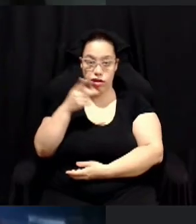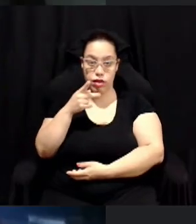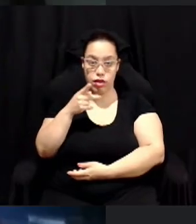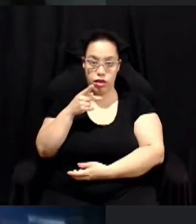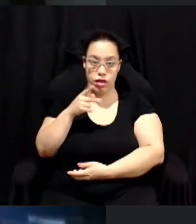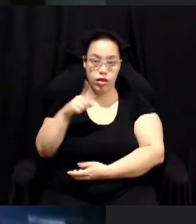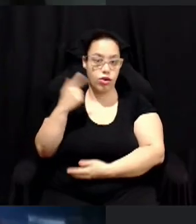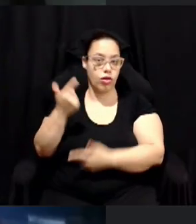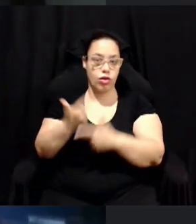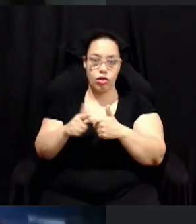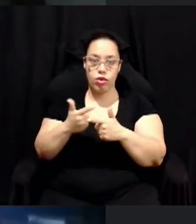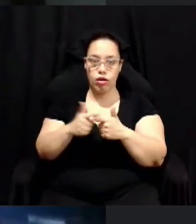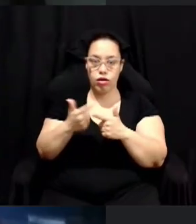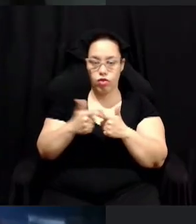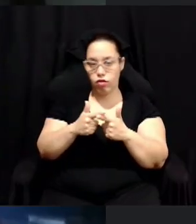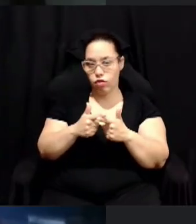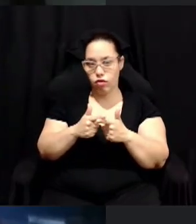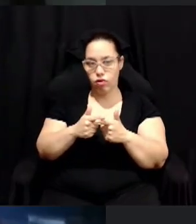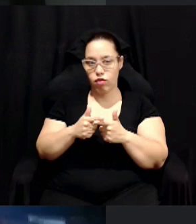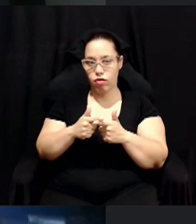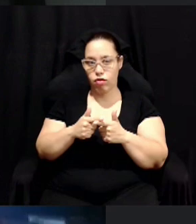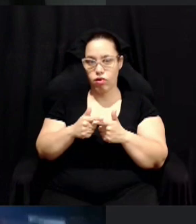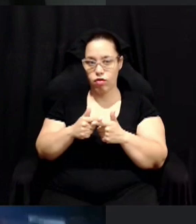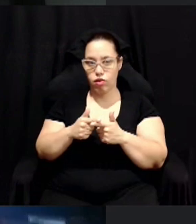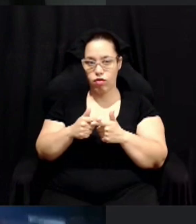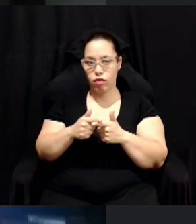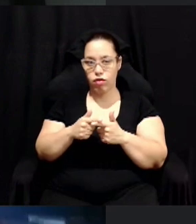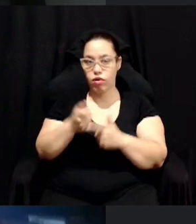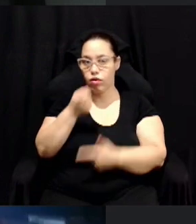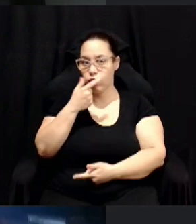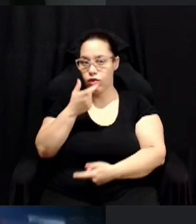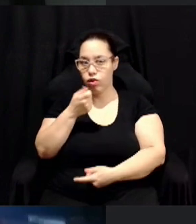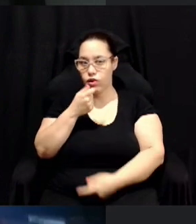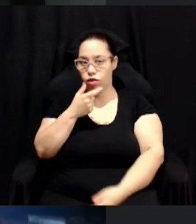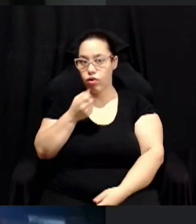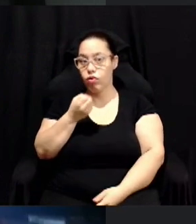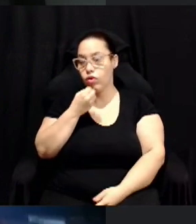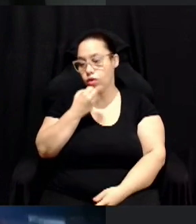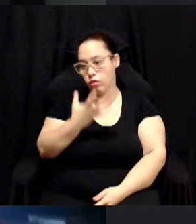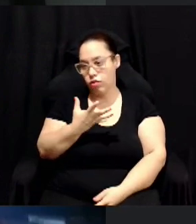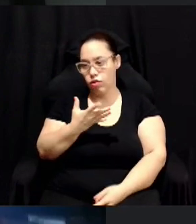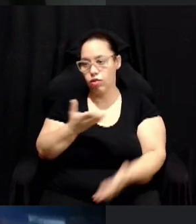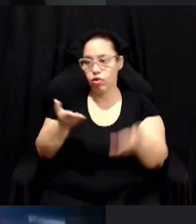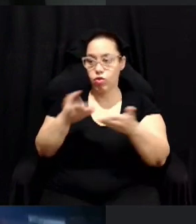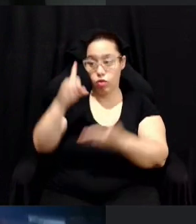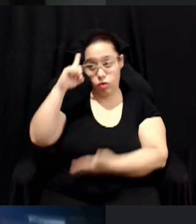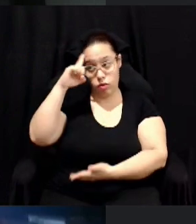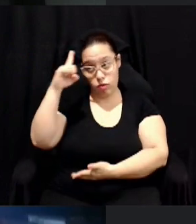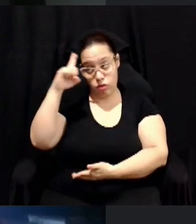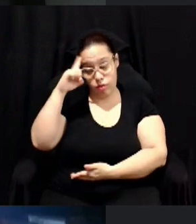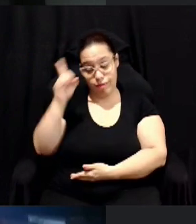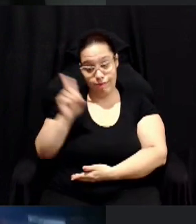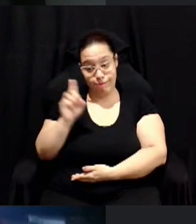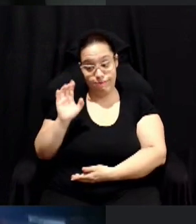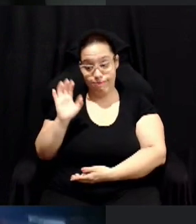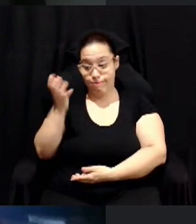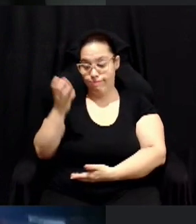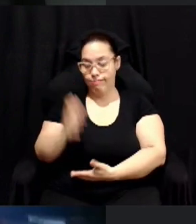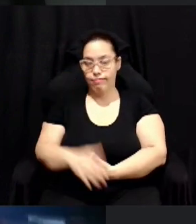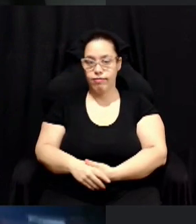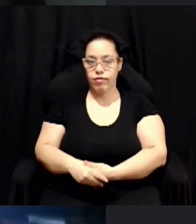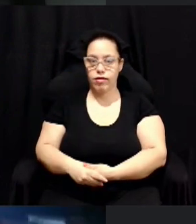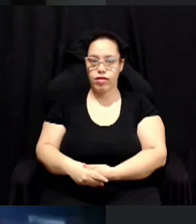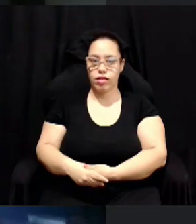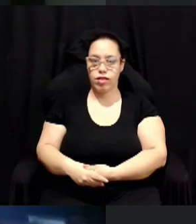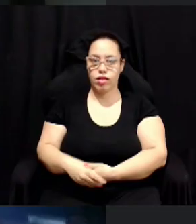problemas, e quando tomava medicação ficava super bem, e hoje em dia já não é o que acontece. Então eu não evito